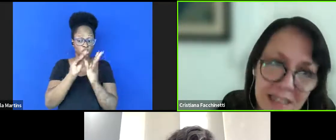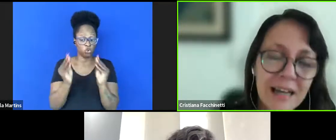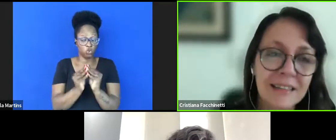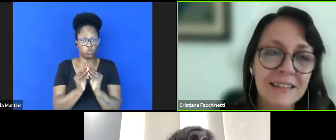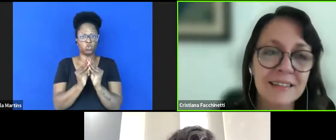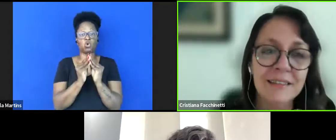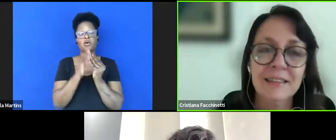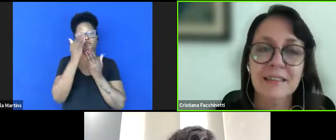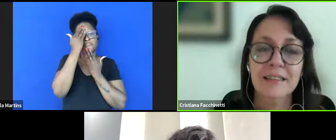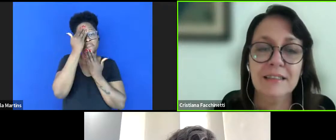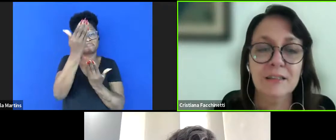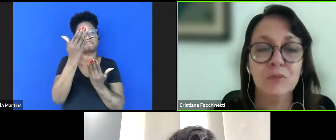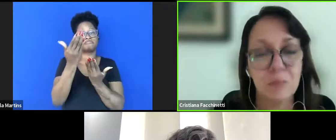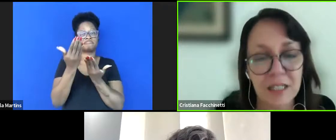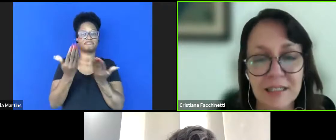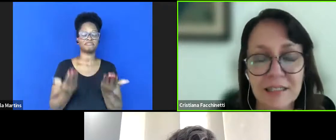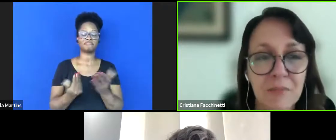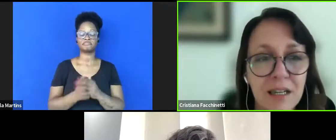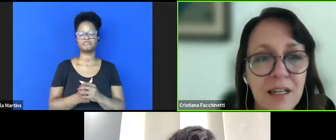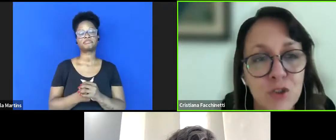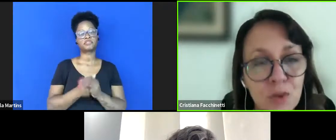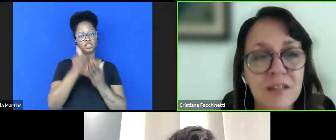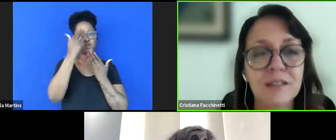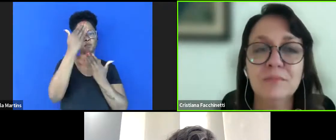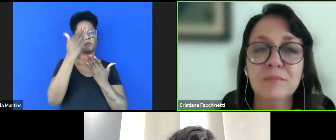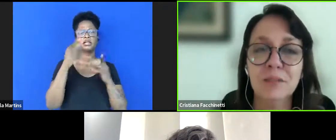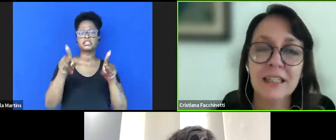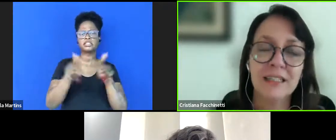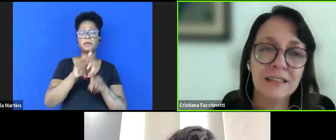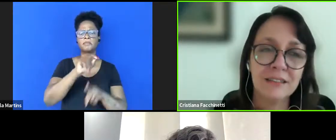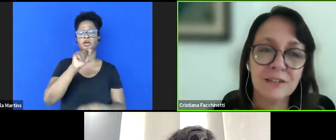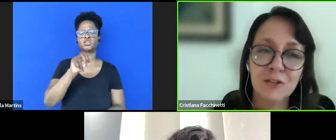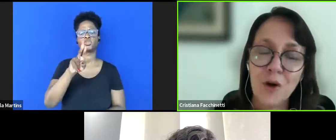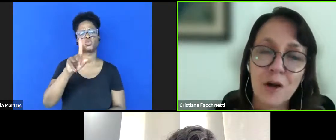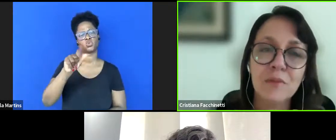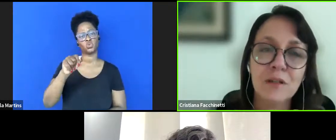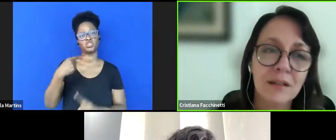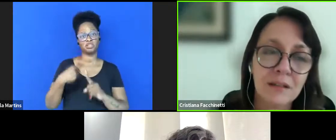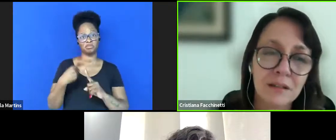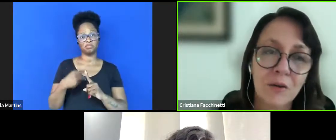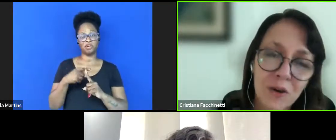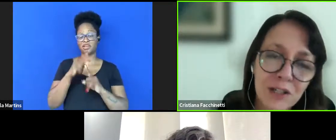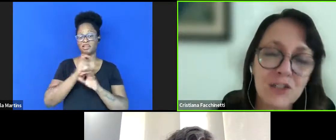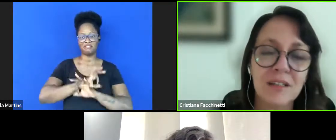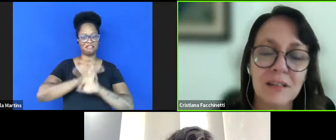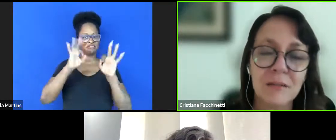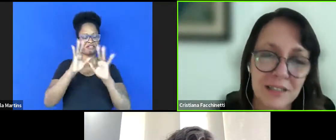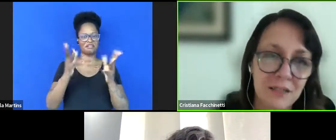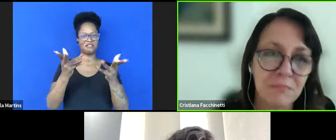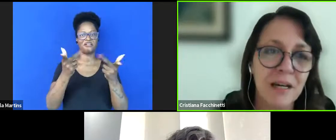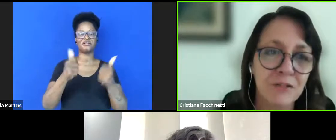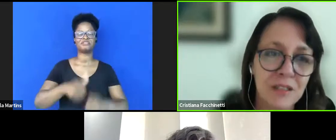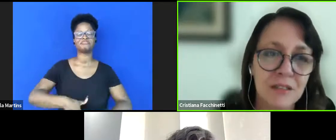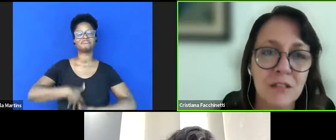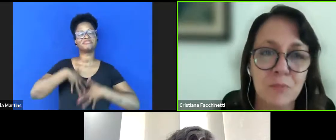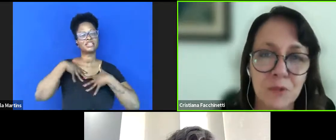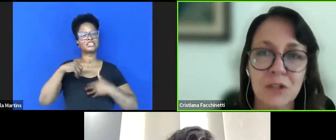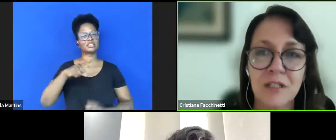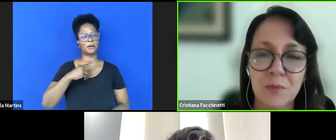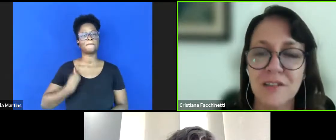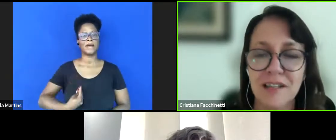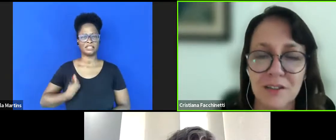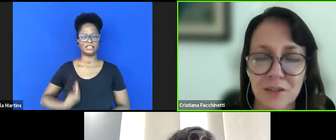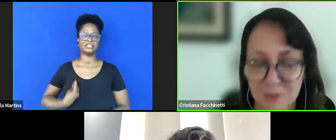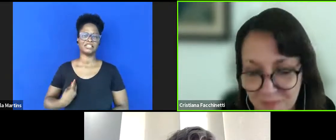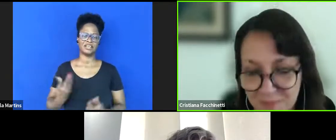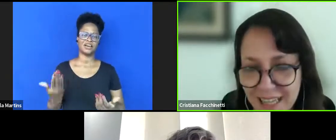muito obrigada, e muito obrigada também à Júlia pela enorme honra de ter participado